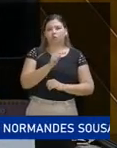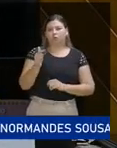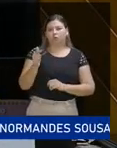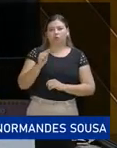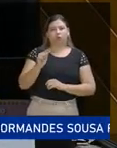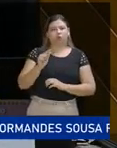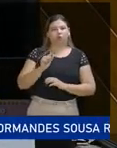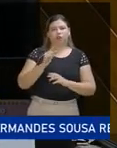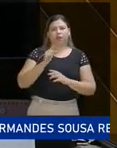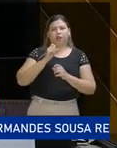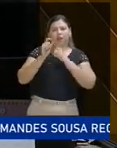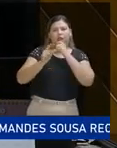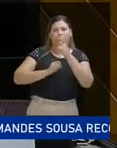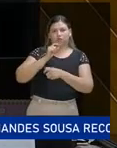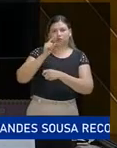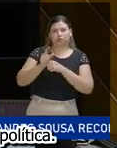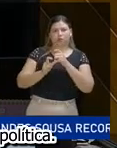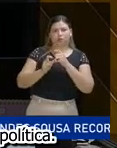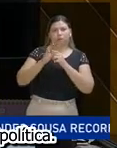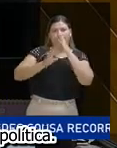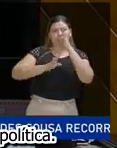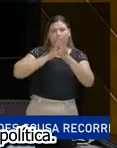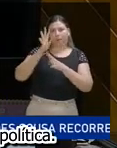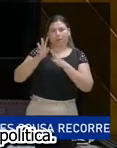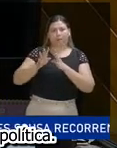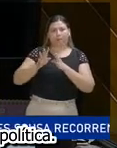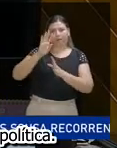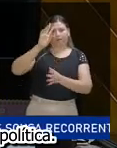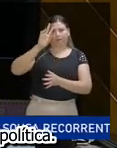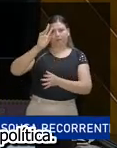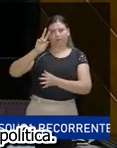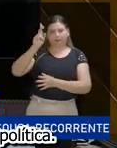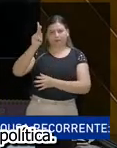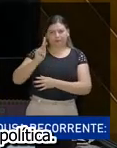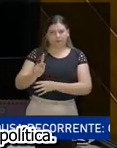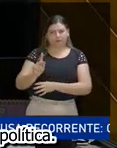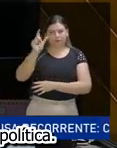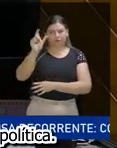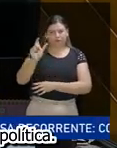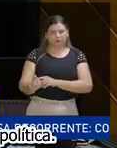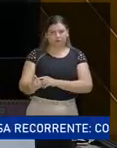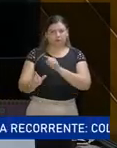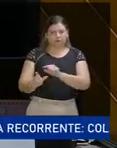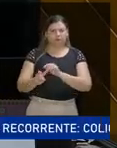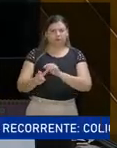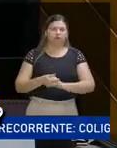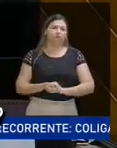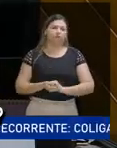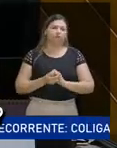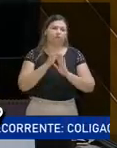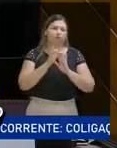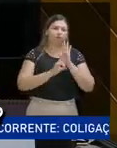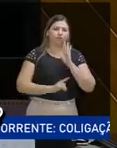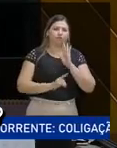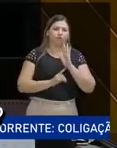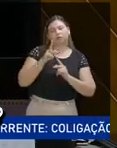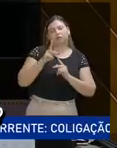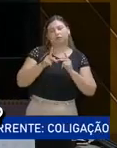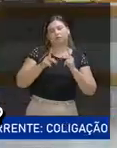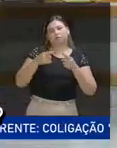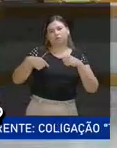ou calúnia contra Furlan, considerando a crítica dentro dos limites da liberdade política. É o relatório,